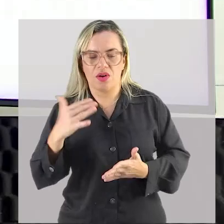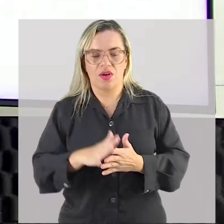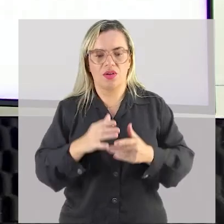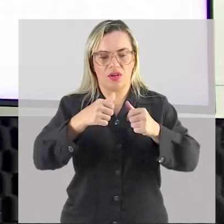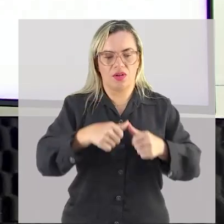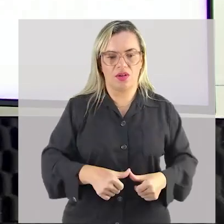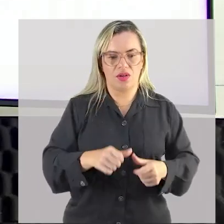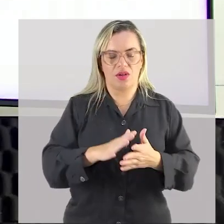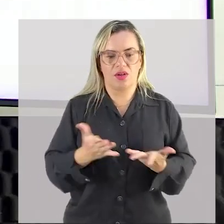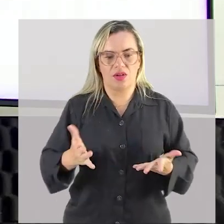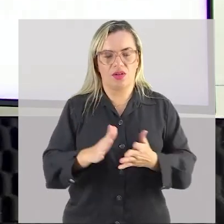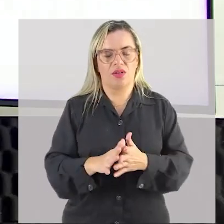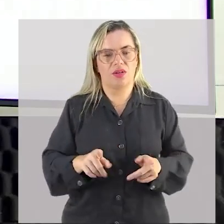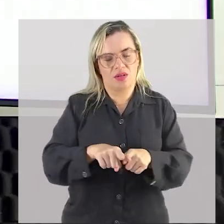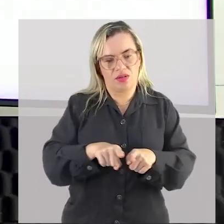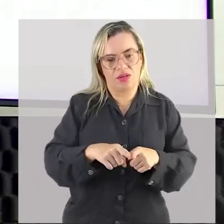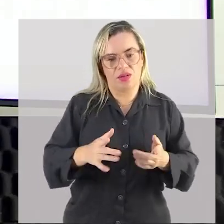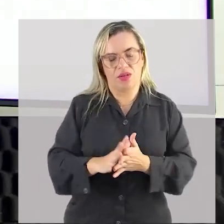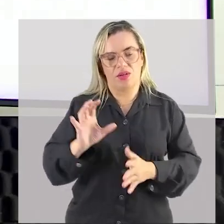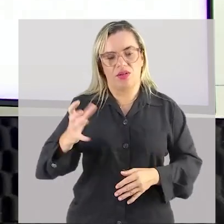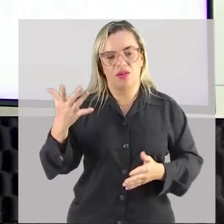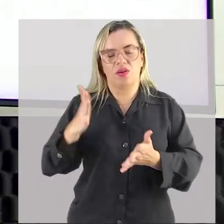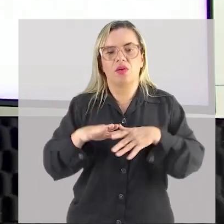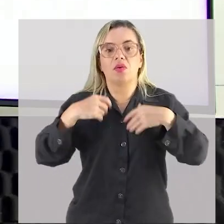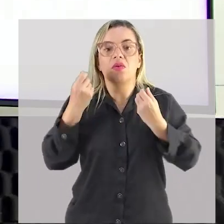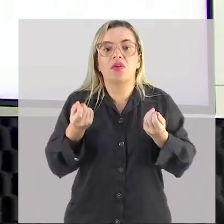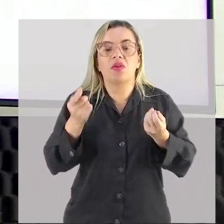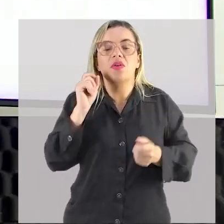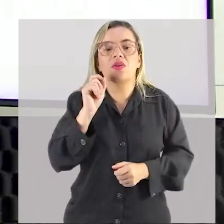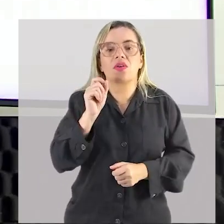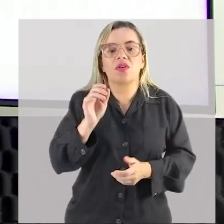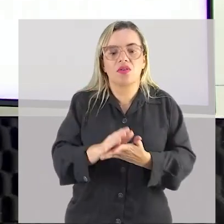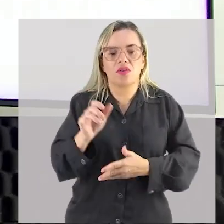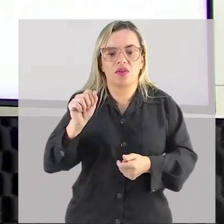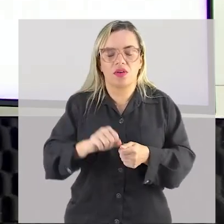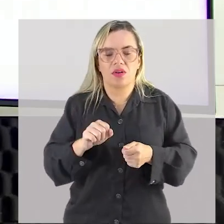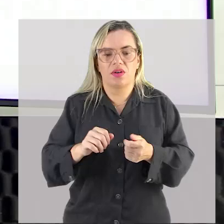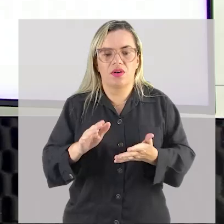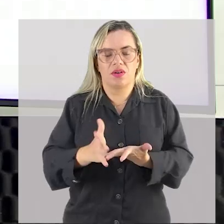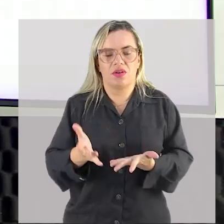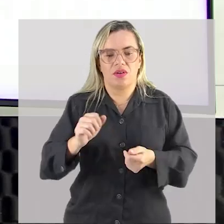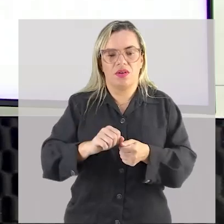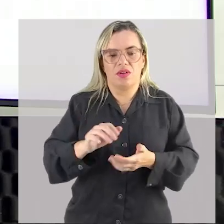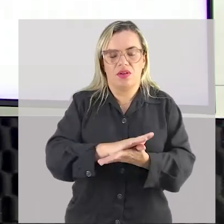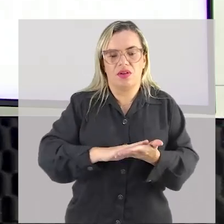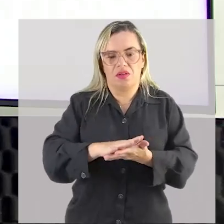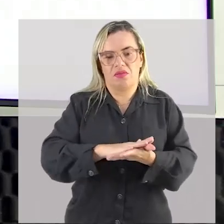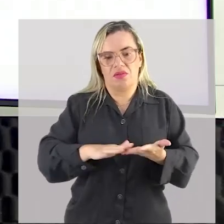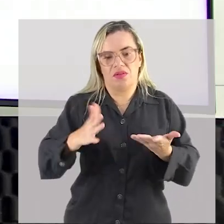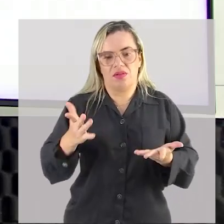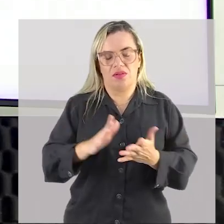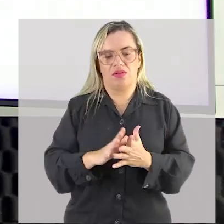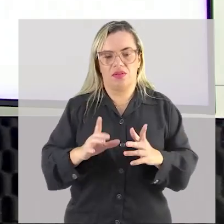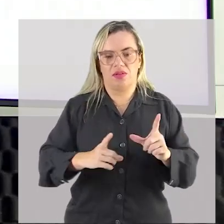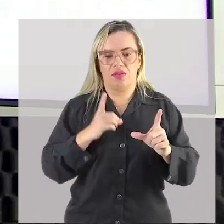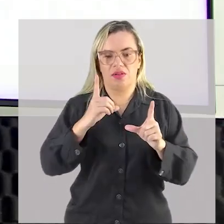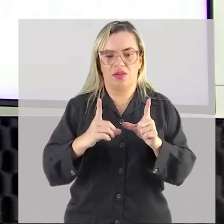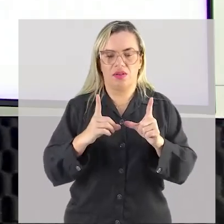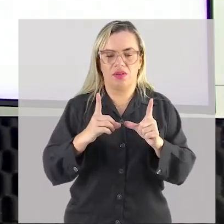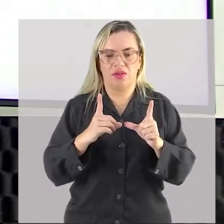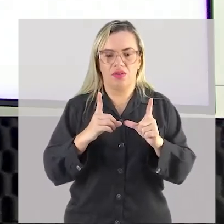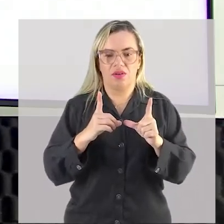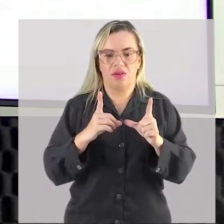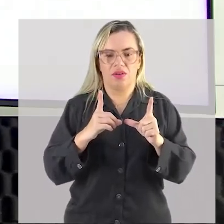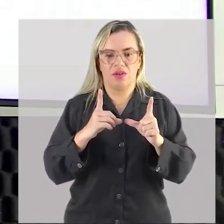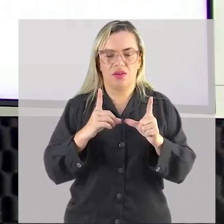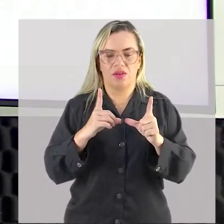ficar o bicho vai te pegar e te comer te matar do mesmo jeito então que que eu vou fazer fazer nada não vai adiantar Quem